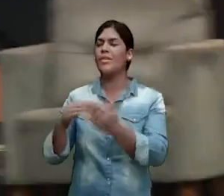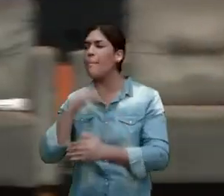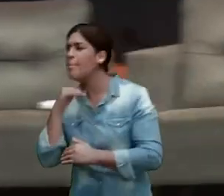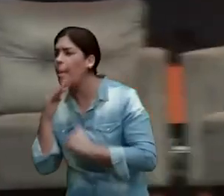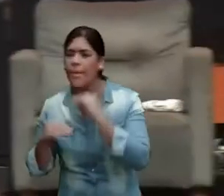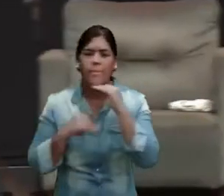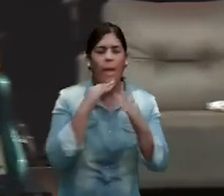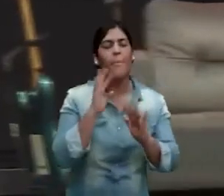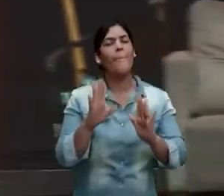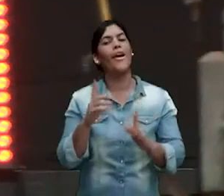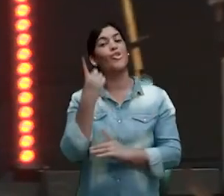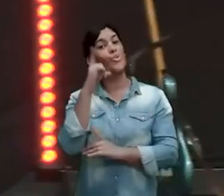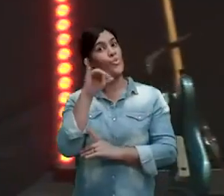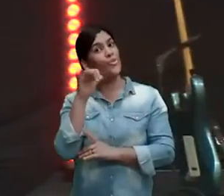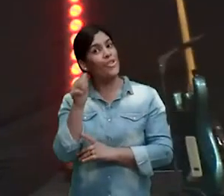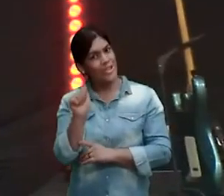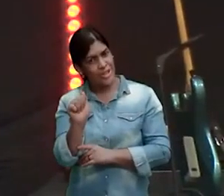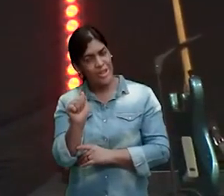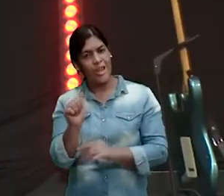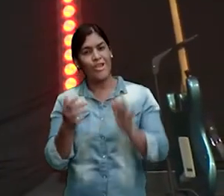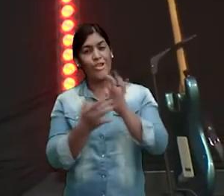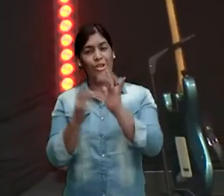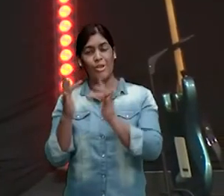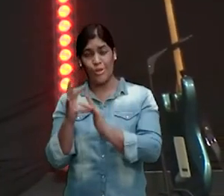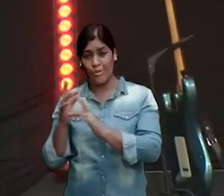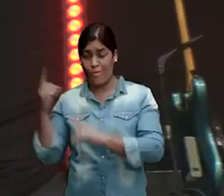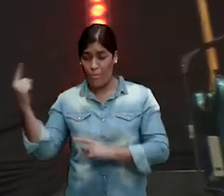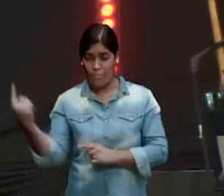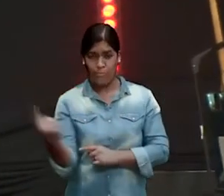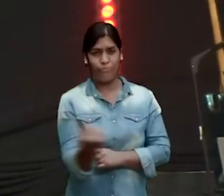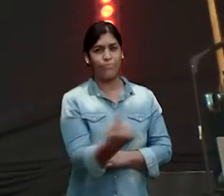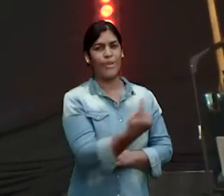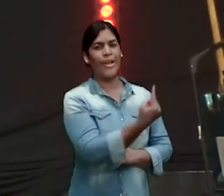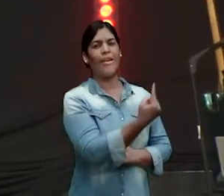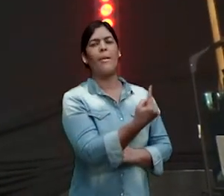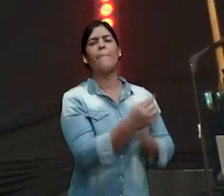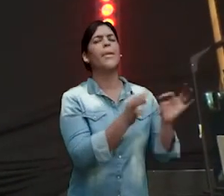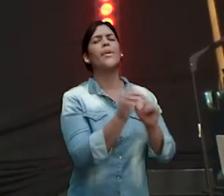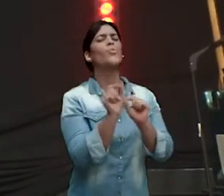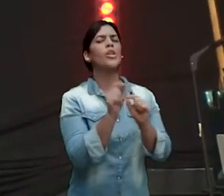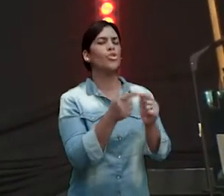chega um dia que Jesus aparece e vai fazer um churrasco